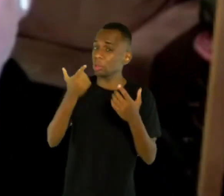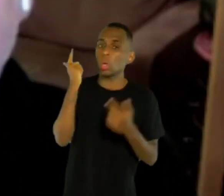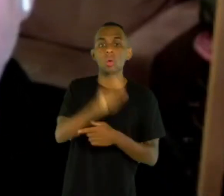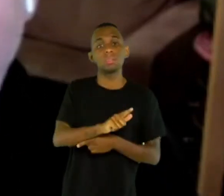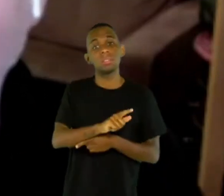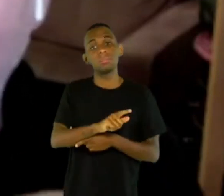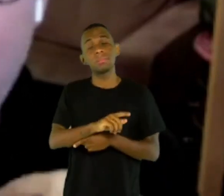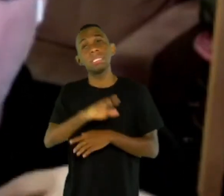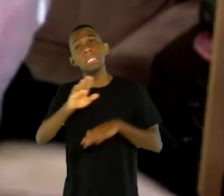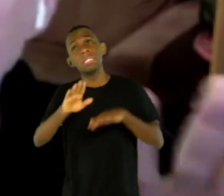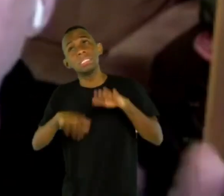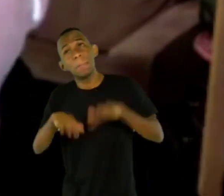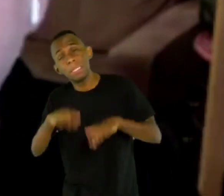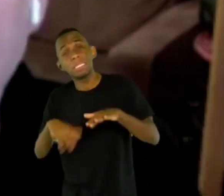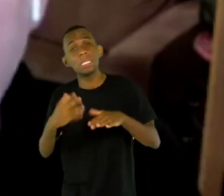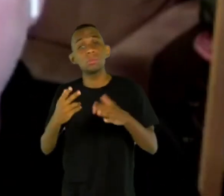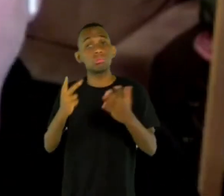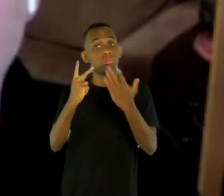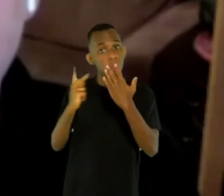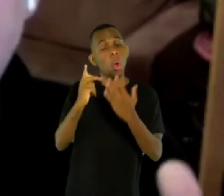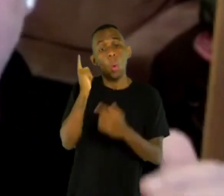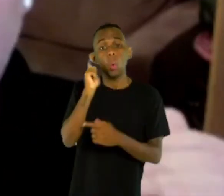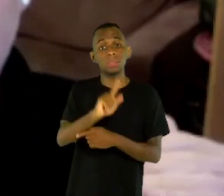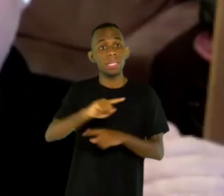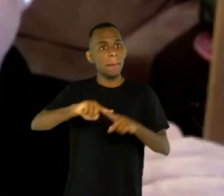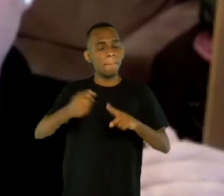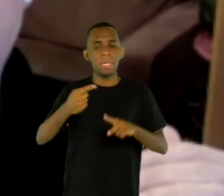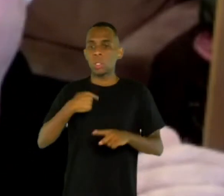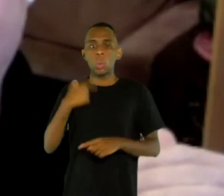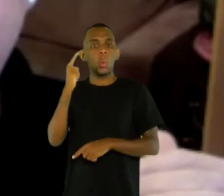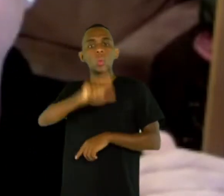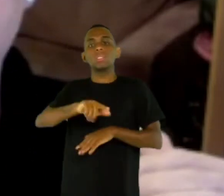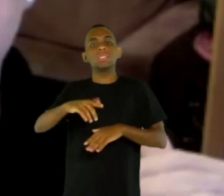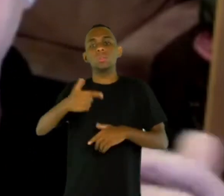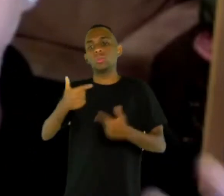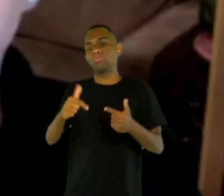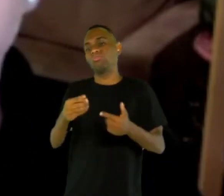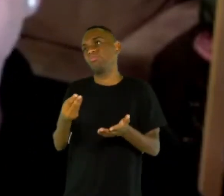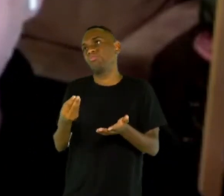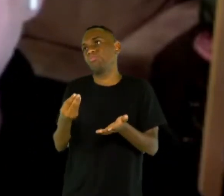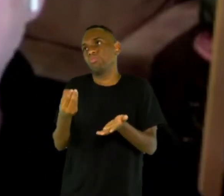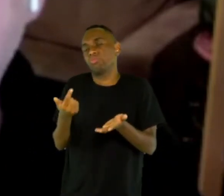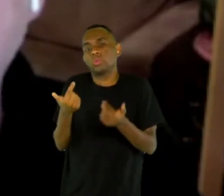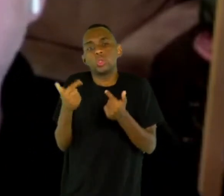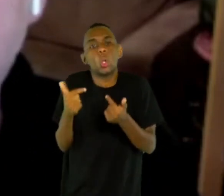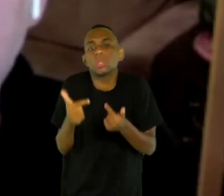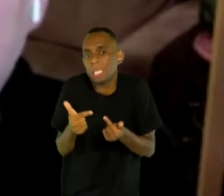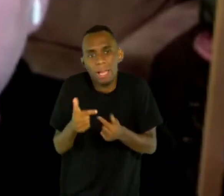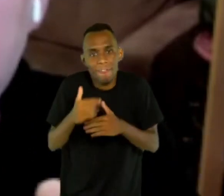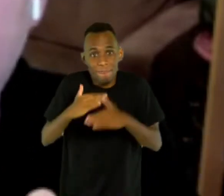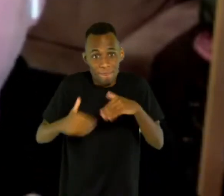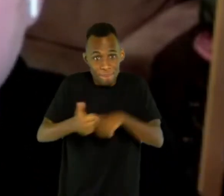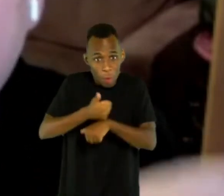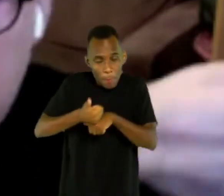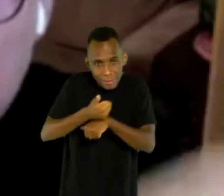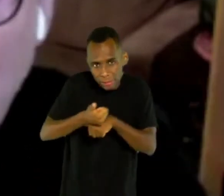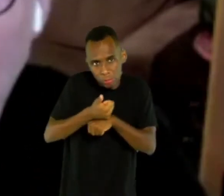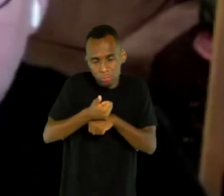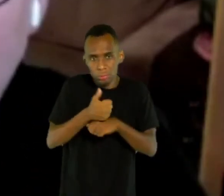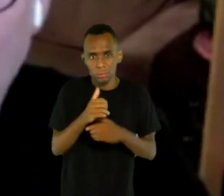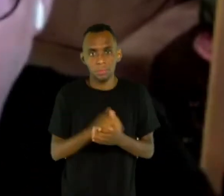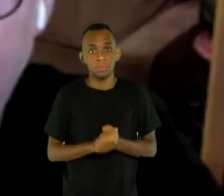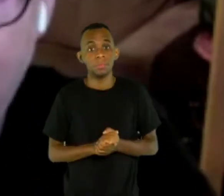um psicólogo. Agora, eu não tenho essa formação. Quer dizer, então, quando eu chego nesse nível, que eu digo assim, mas isso está afetando